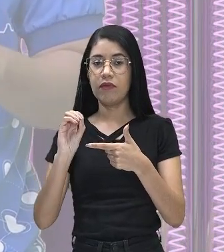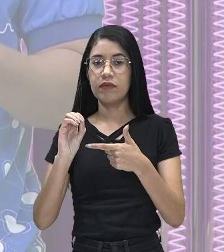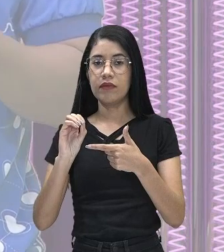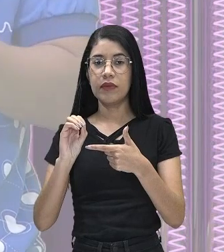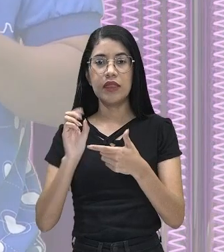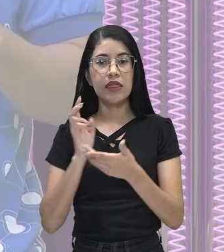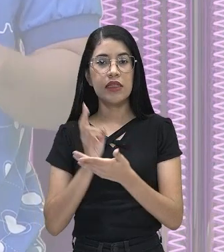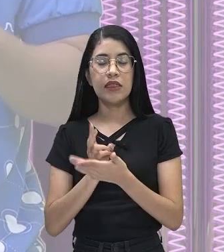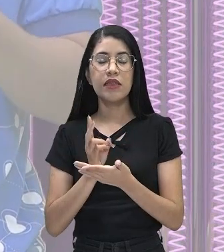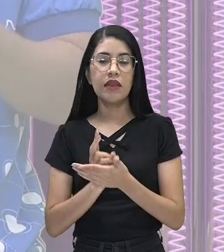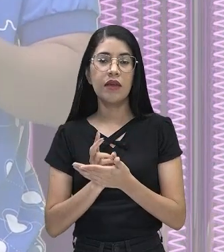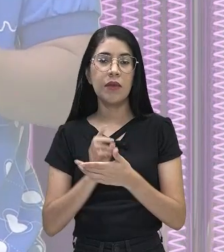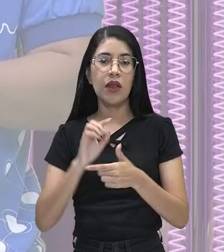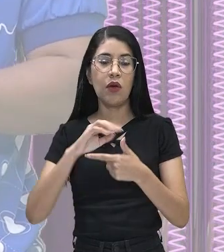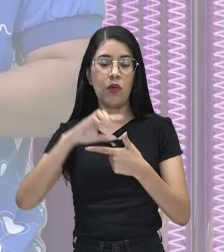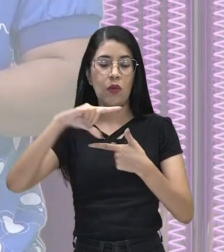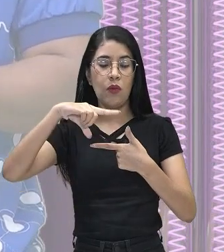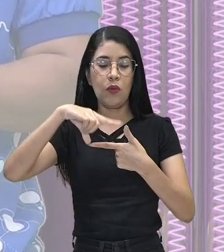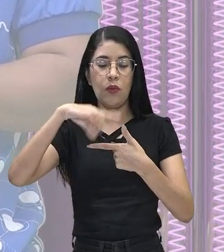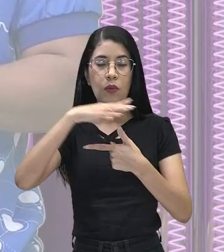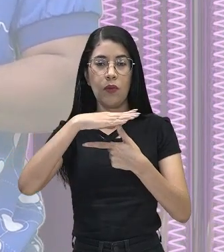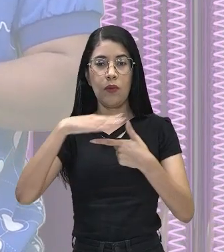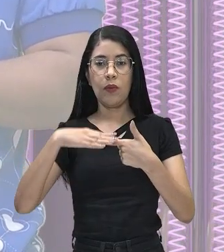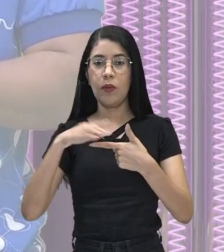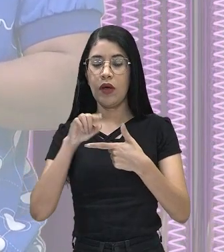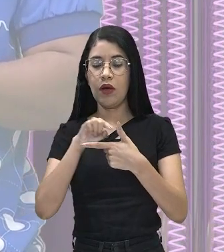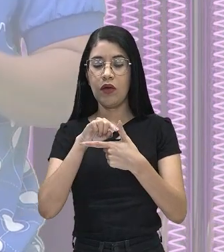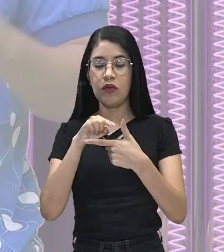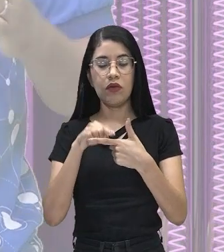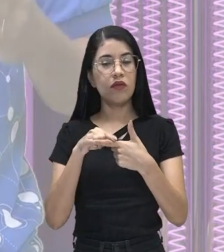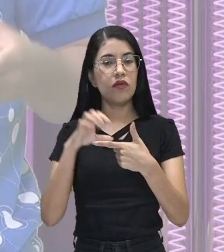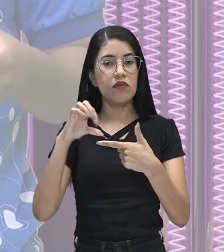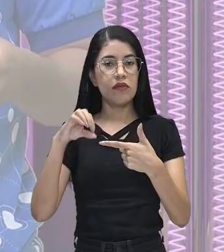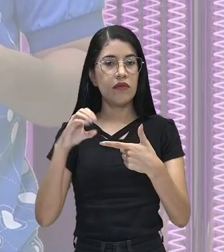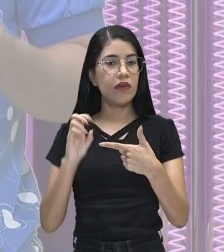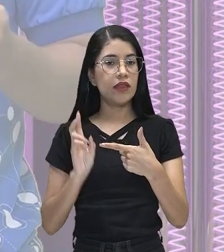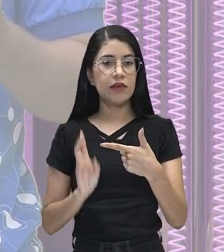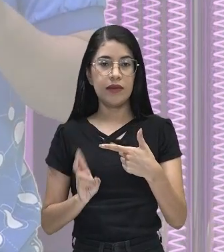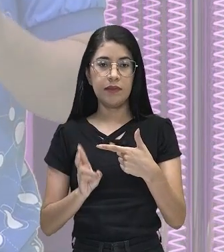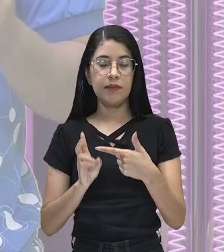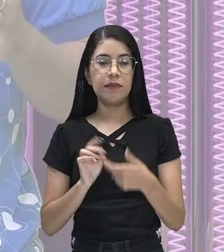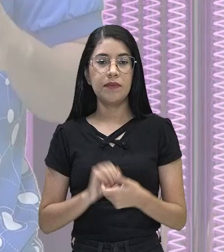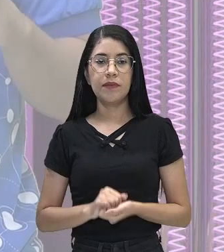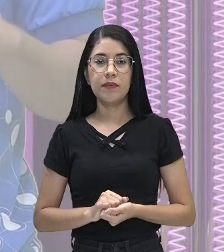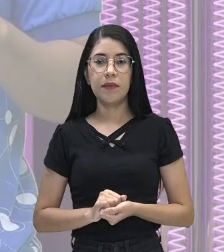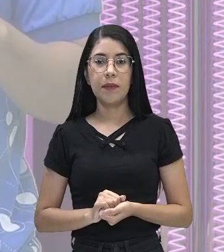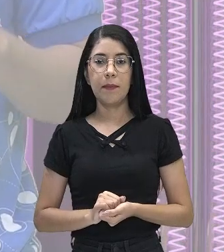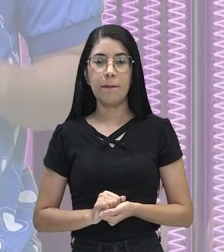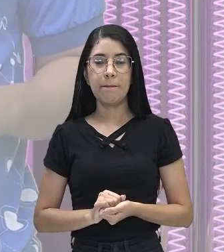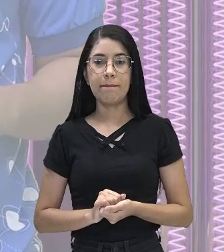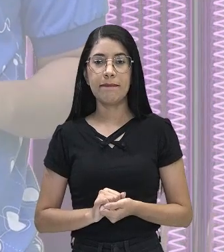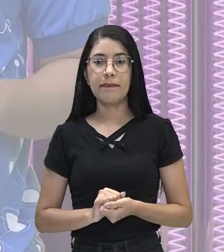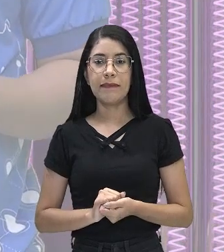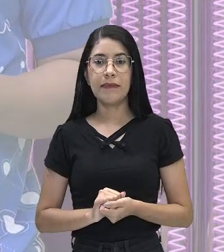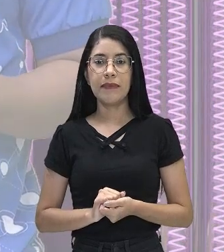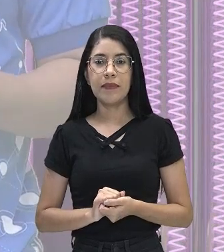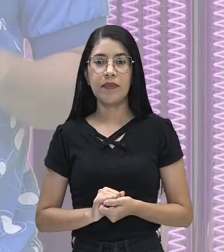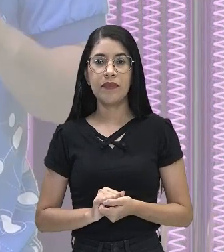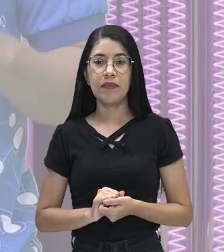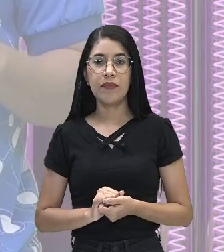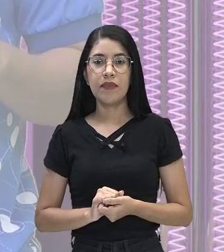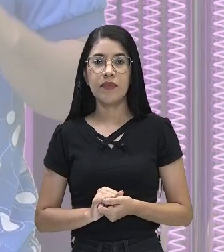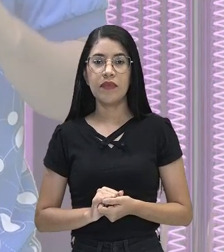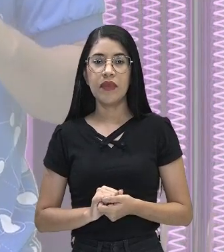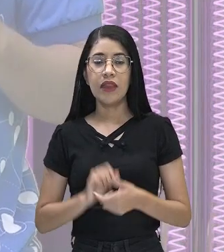triângulo de retângulo tem que ter um ângulo de 90 graus, beleza? E aí, os lados que formam esse